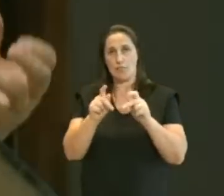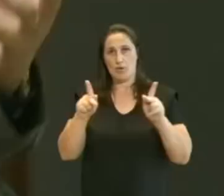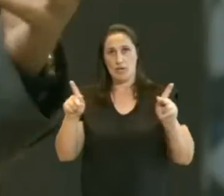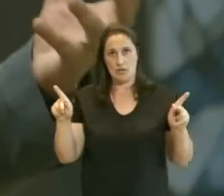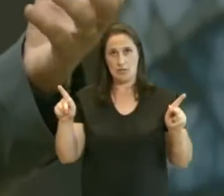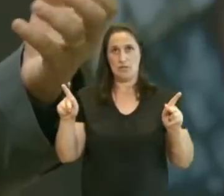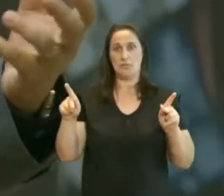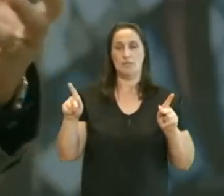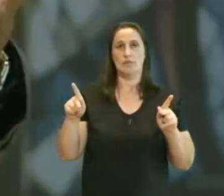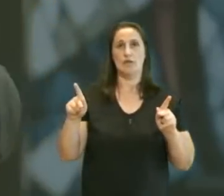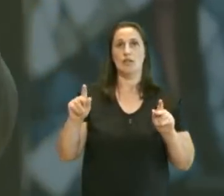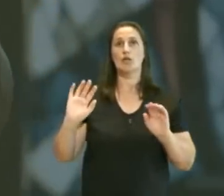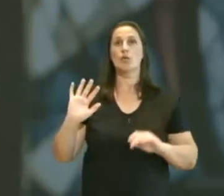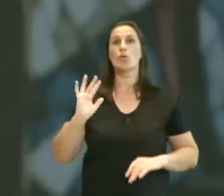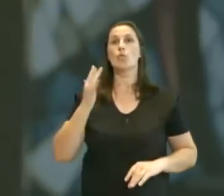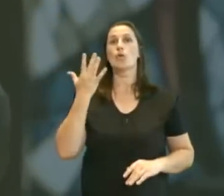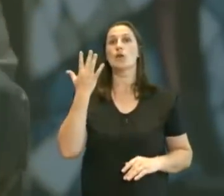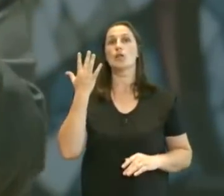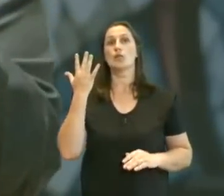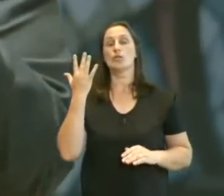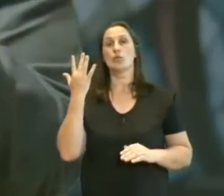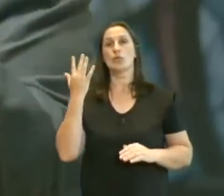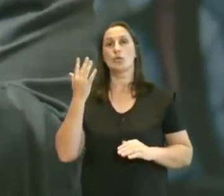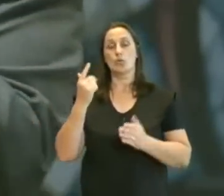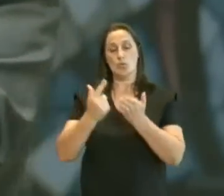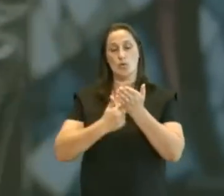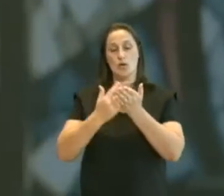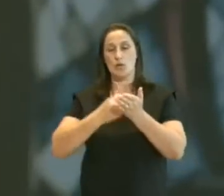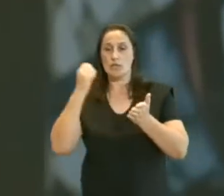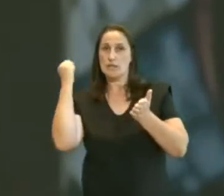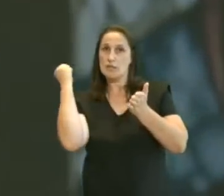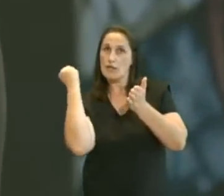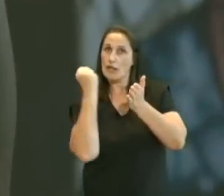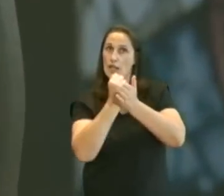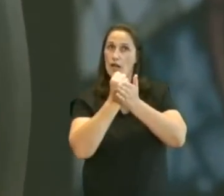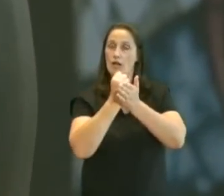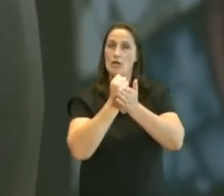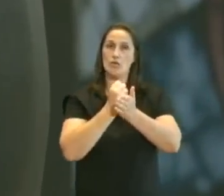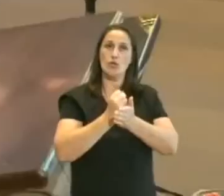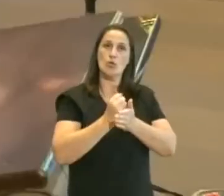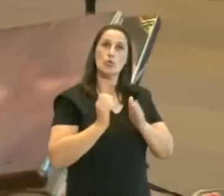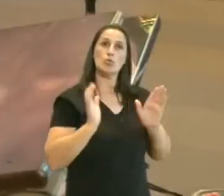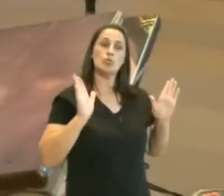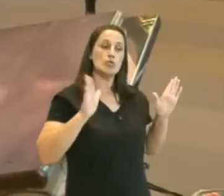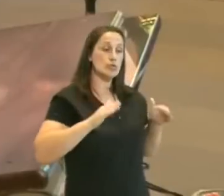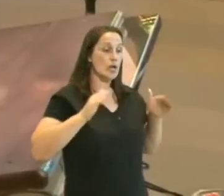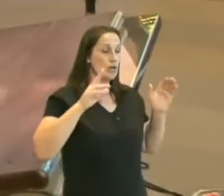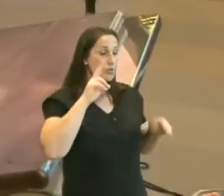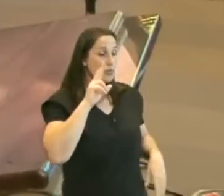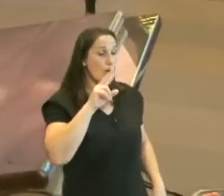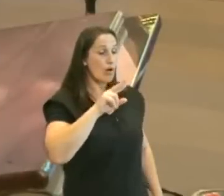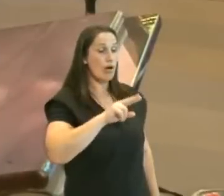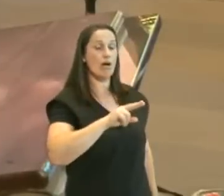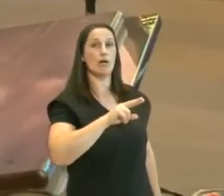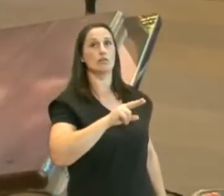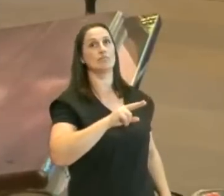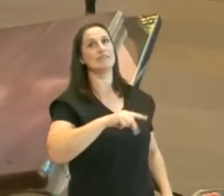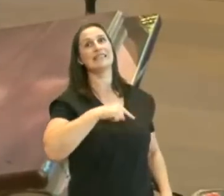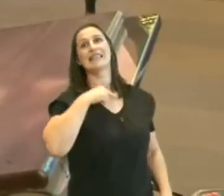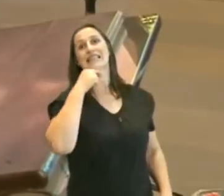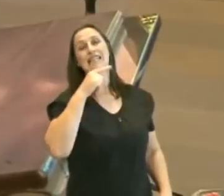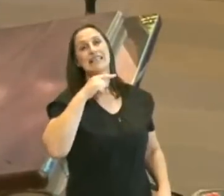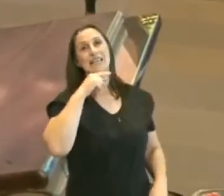livro da história está selado, e os anjos olham para ele e dizem: ninguém